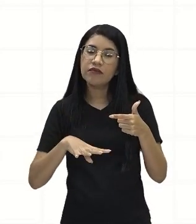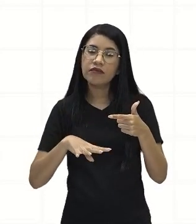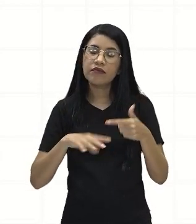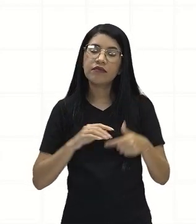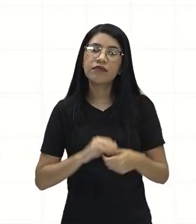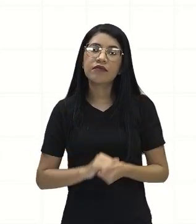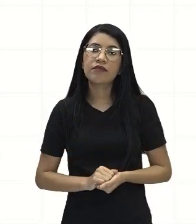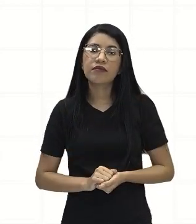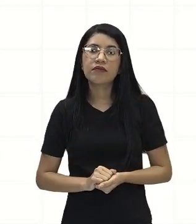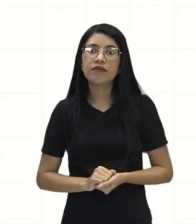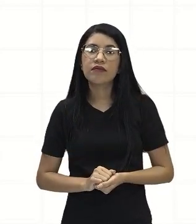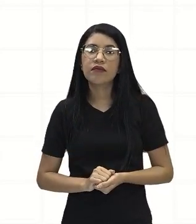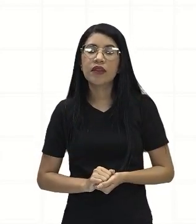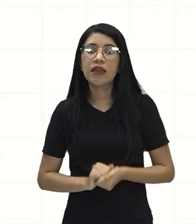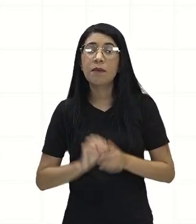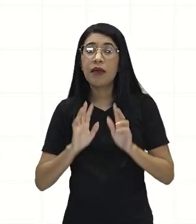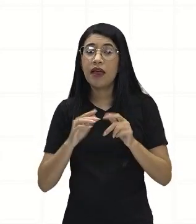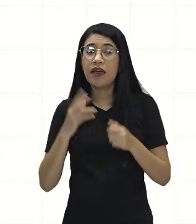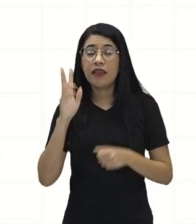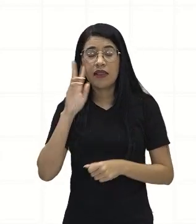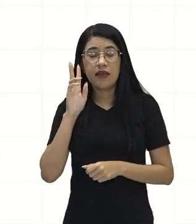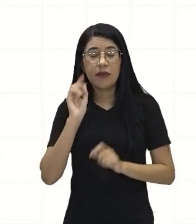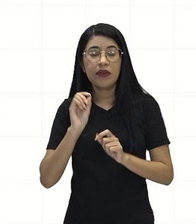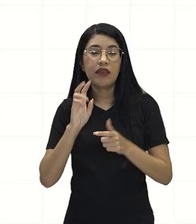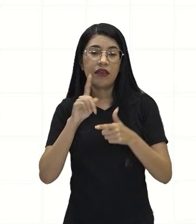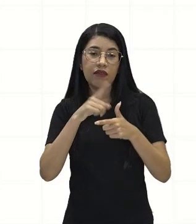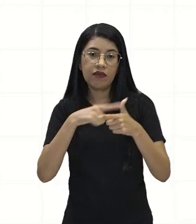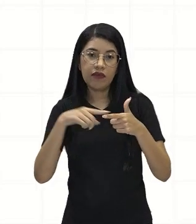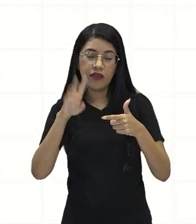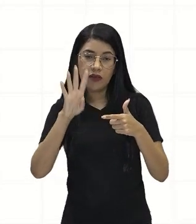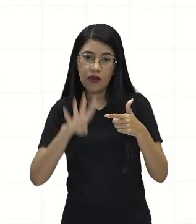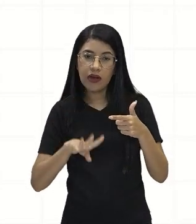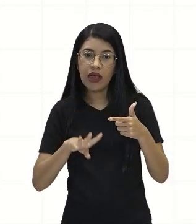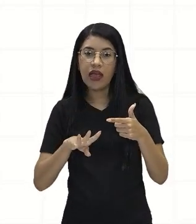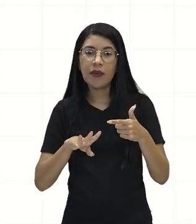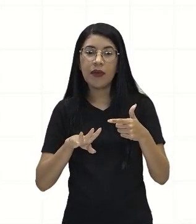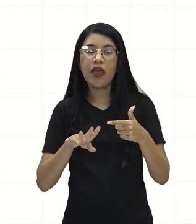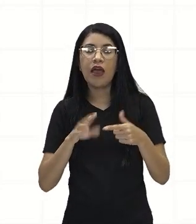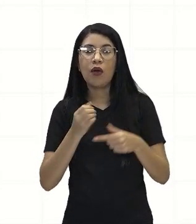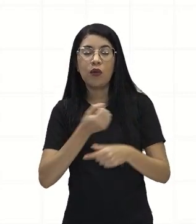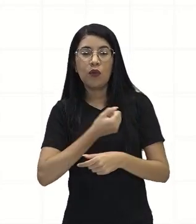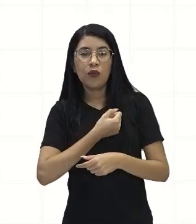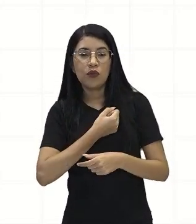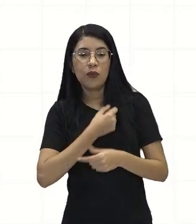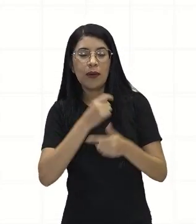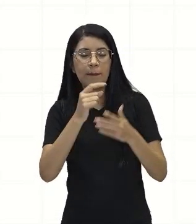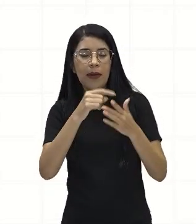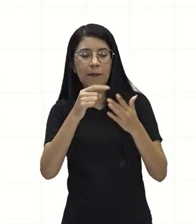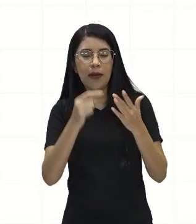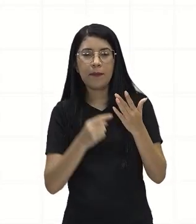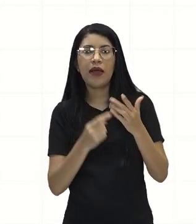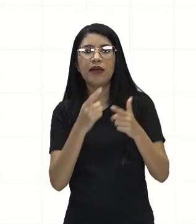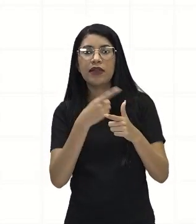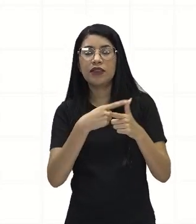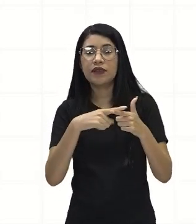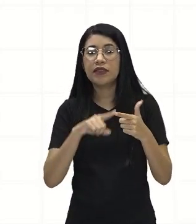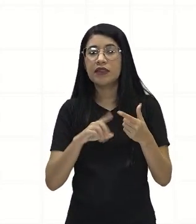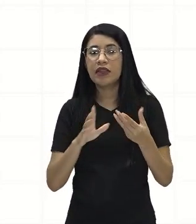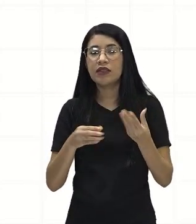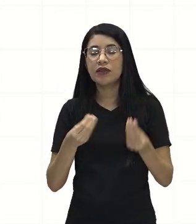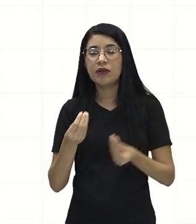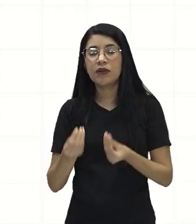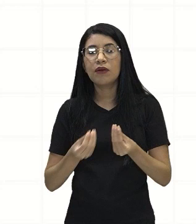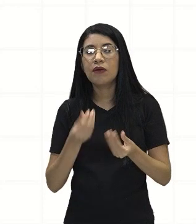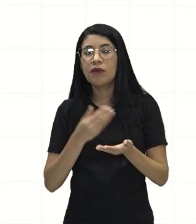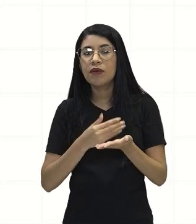número. Lembrando que fatorar significa pegar esse número e utilizar os critérios de divisibilidade. Então, vejamos,